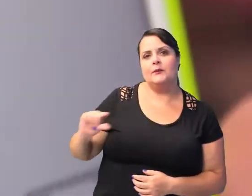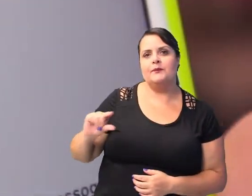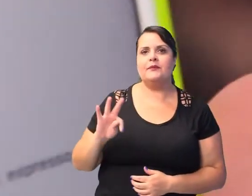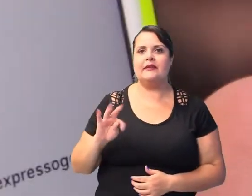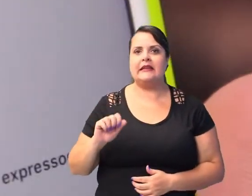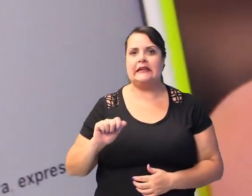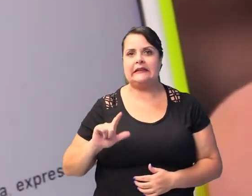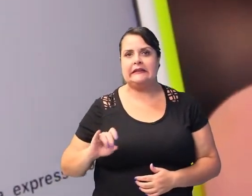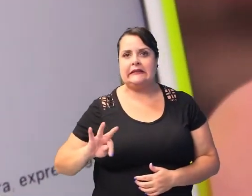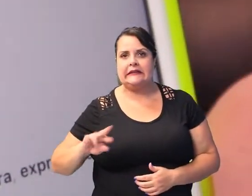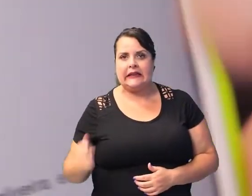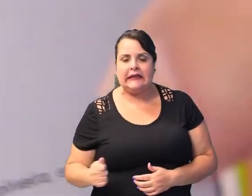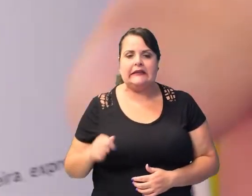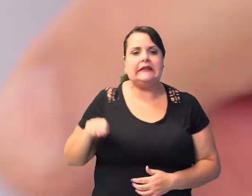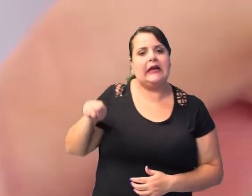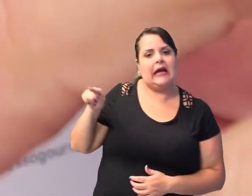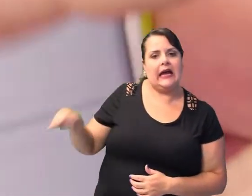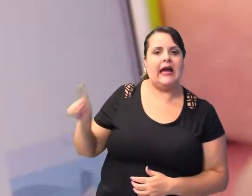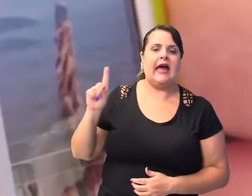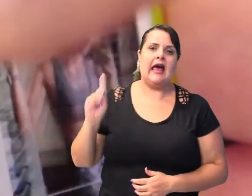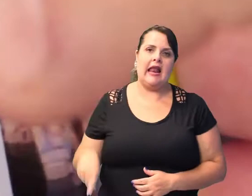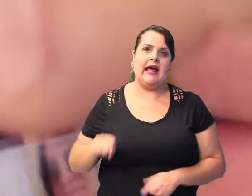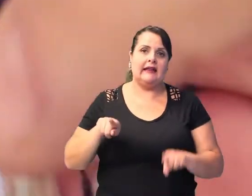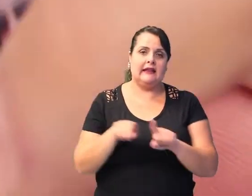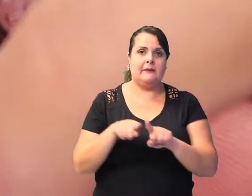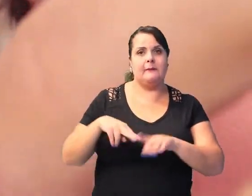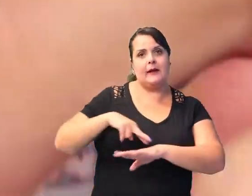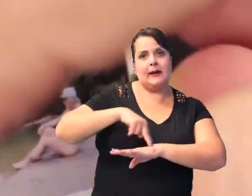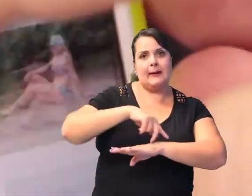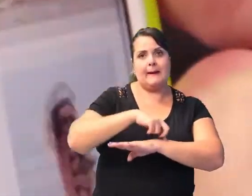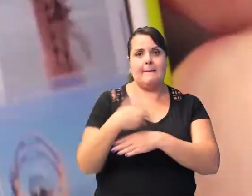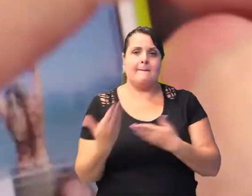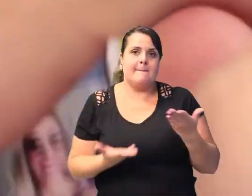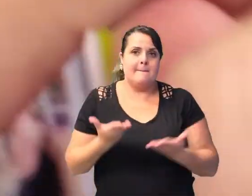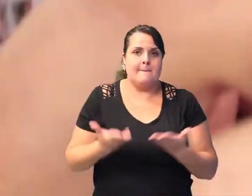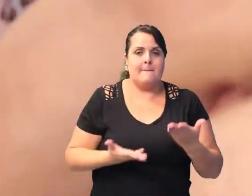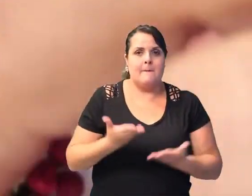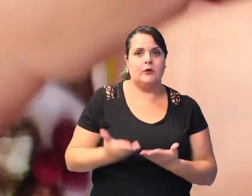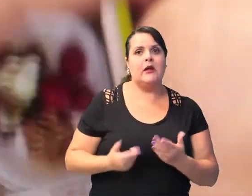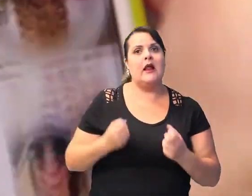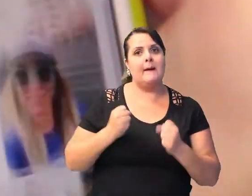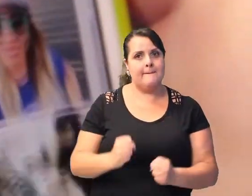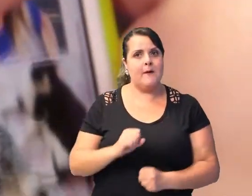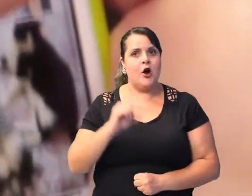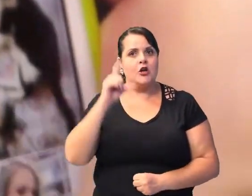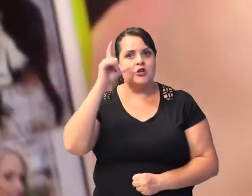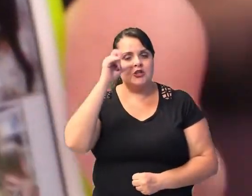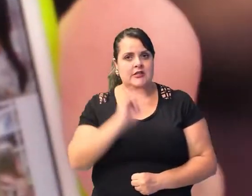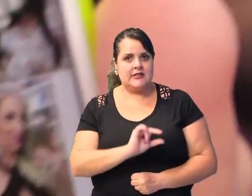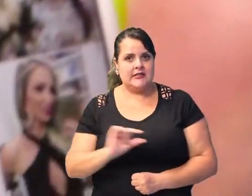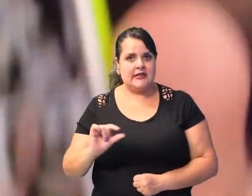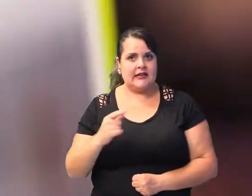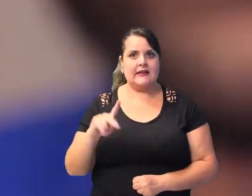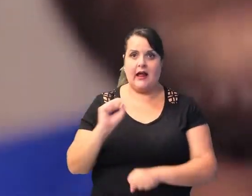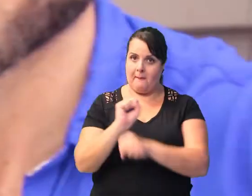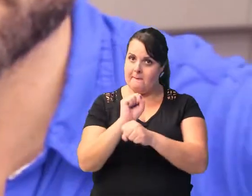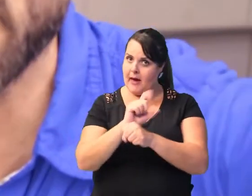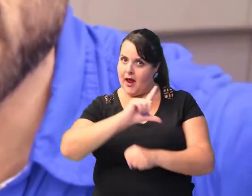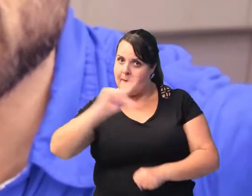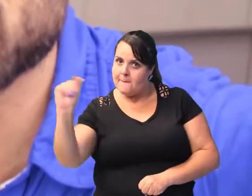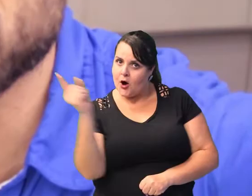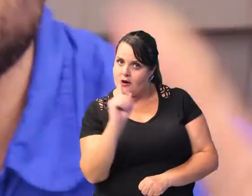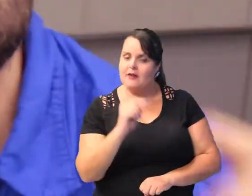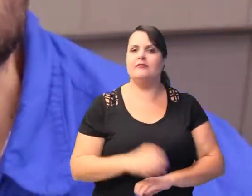em esporte mas também tem um lado bem bacana de estilista que a gente já conversa com ela o próximo bloco mas você pode seguir então a roupa talita gol varig